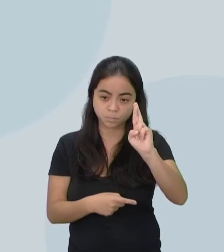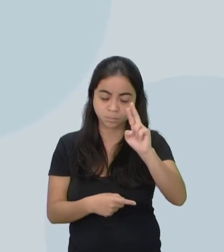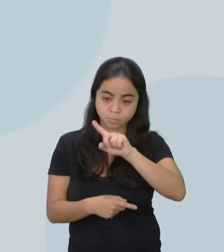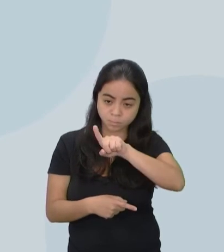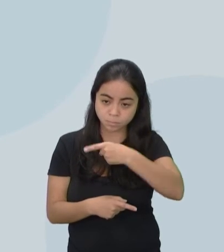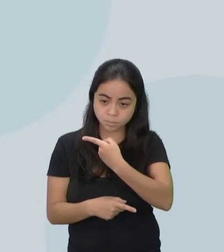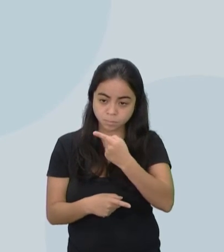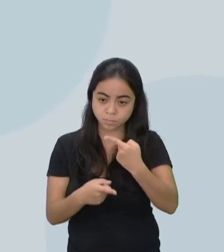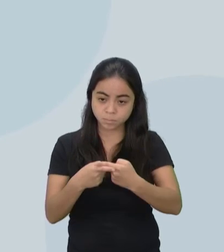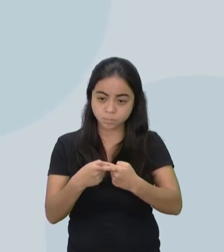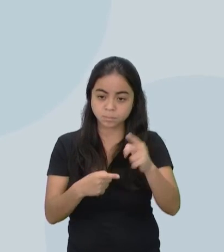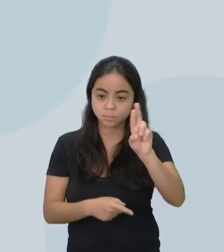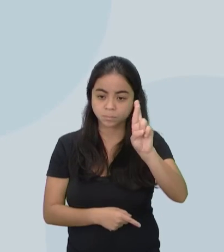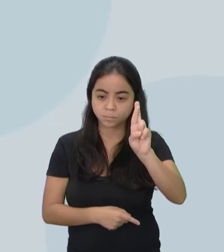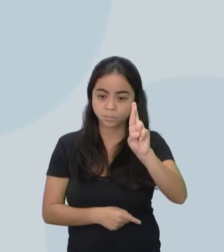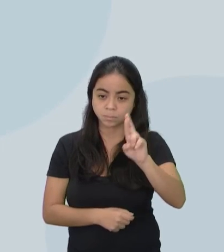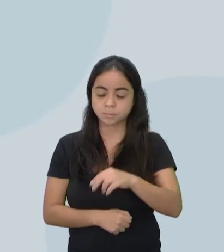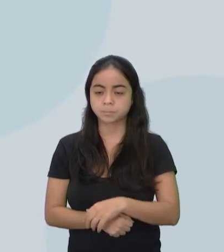reais.